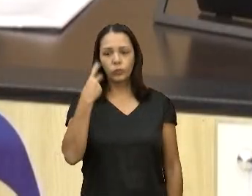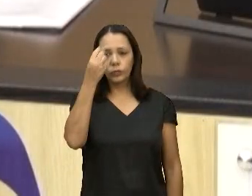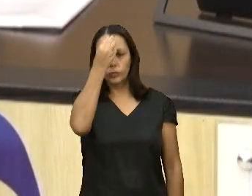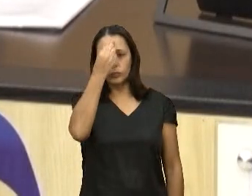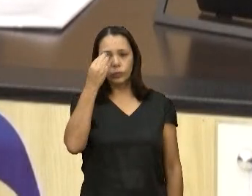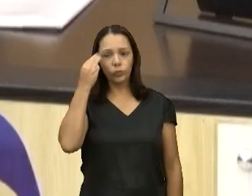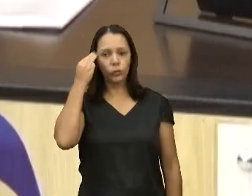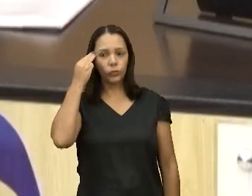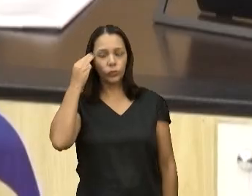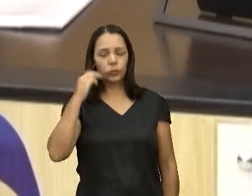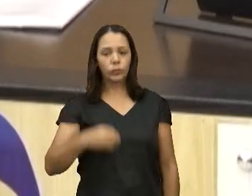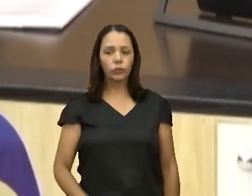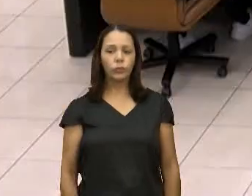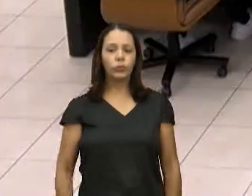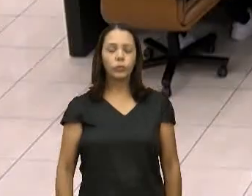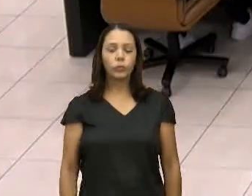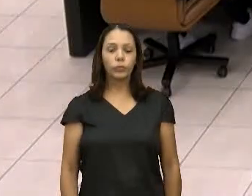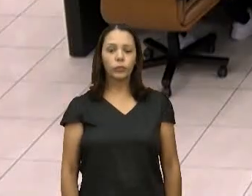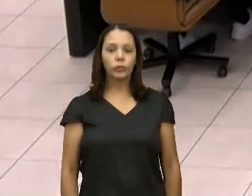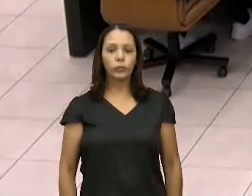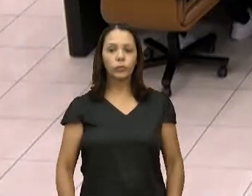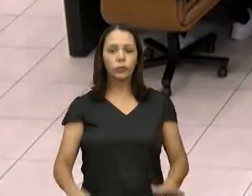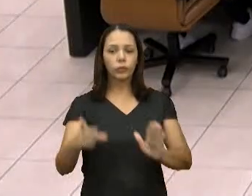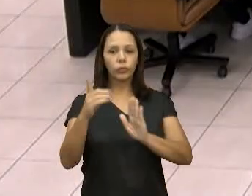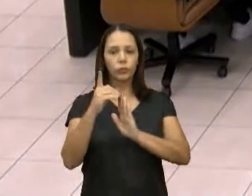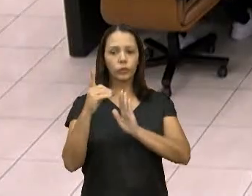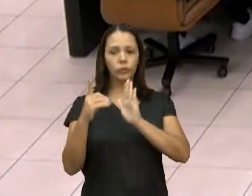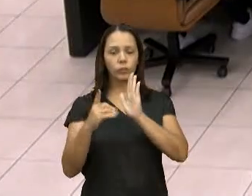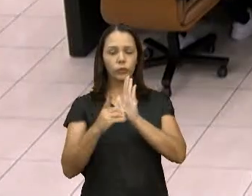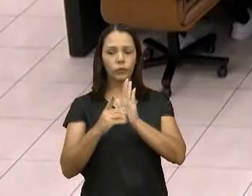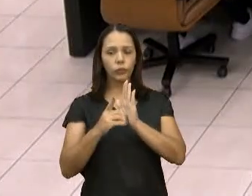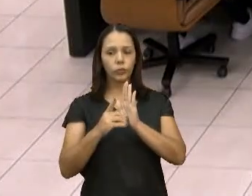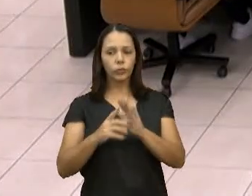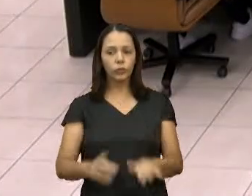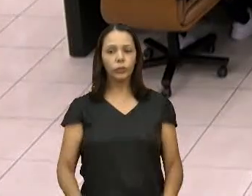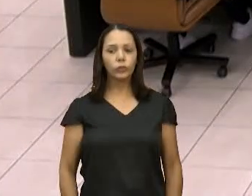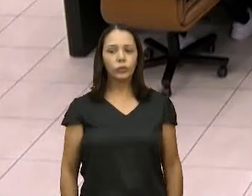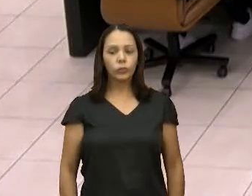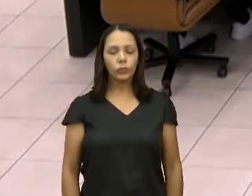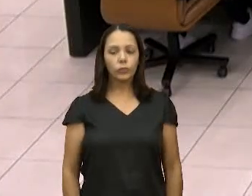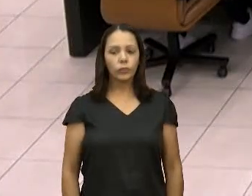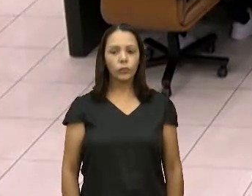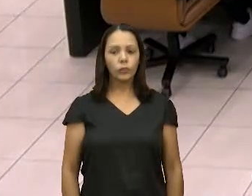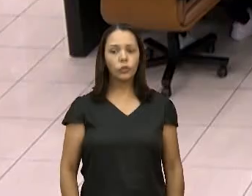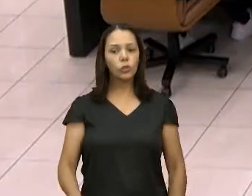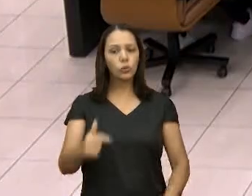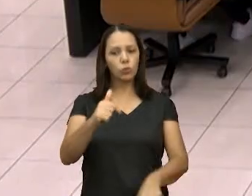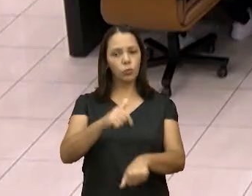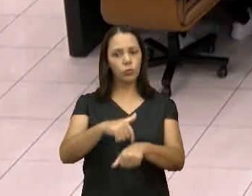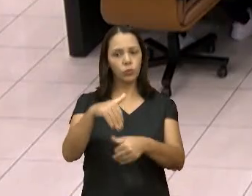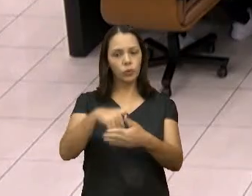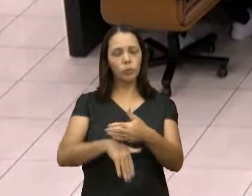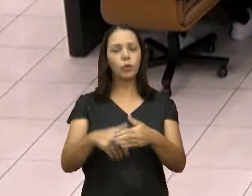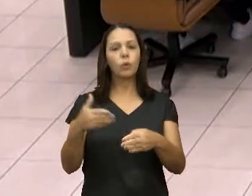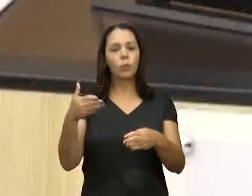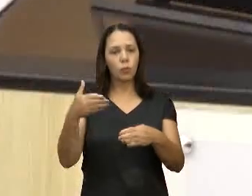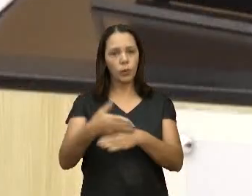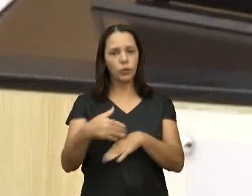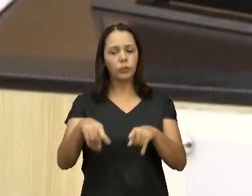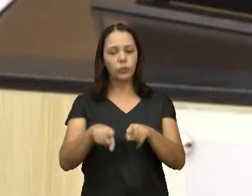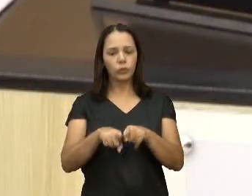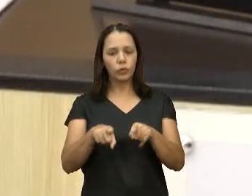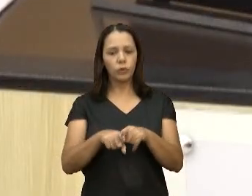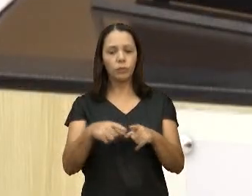Maria Amélia pelo decreto. Eu estava aqui quando nós votamos esse decreto, fiquei